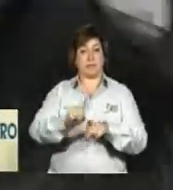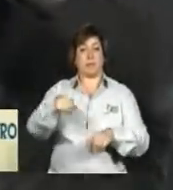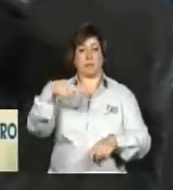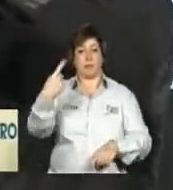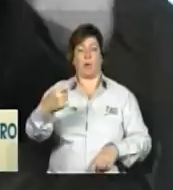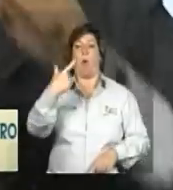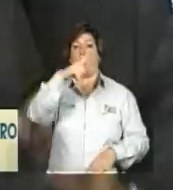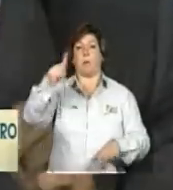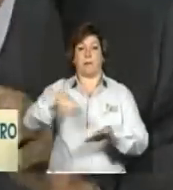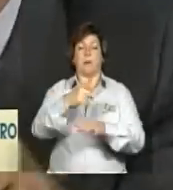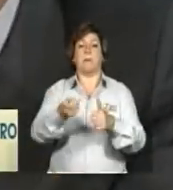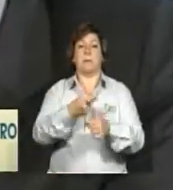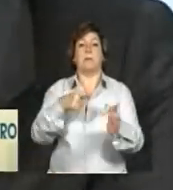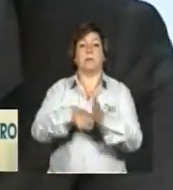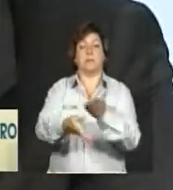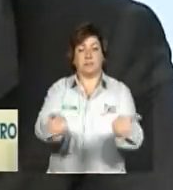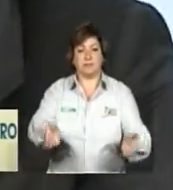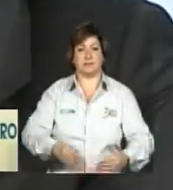língua. Primeira pergunta.